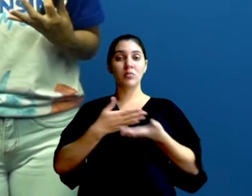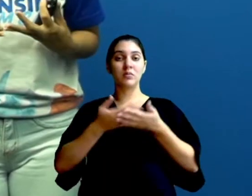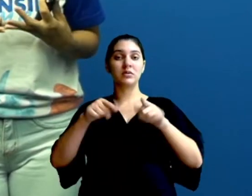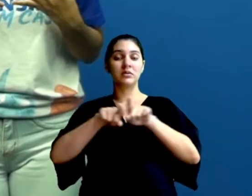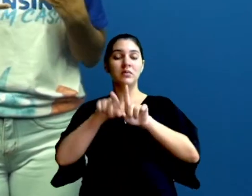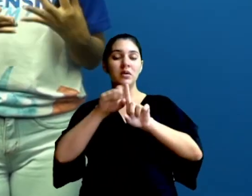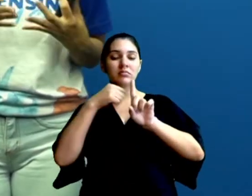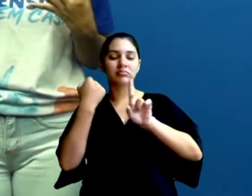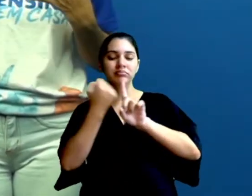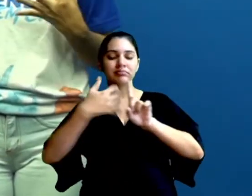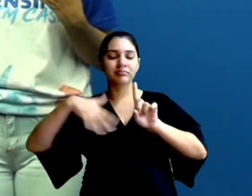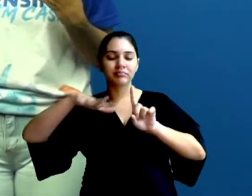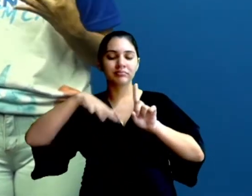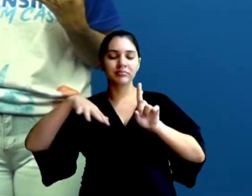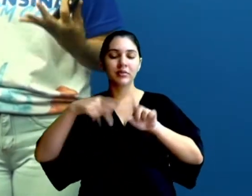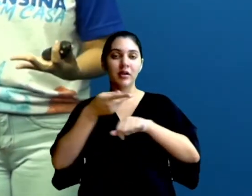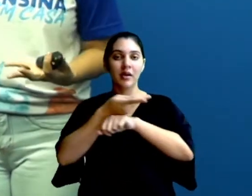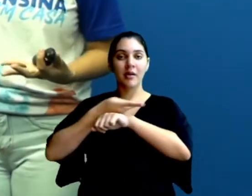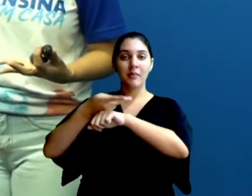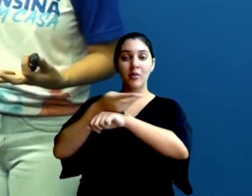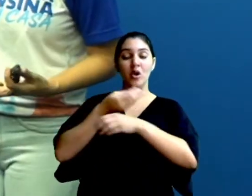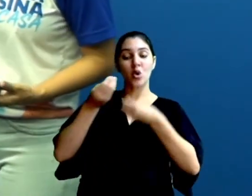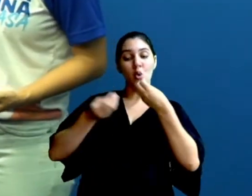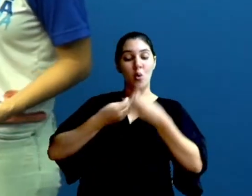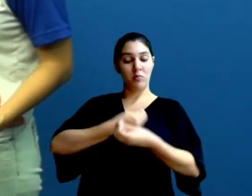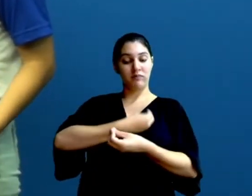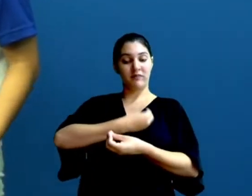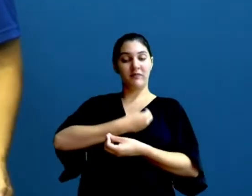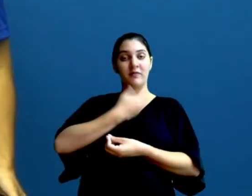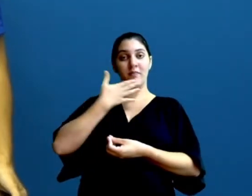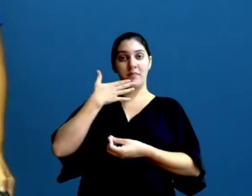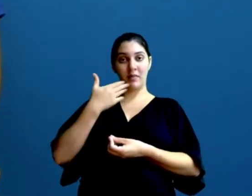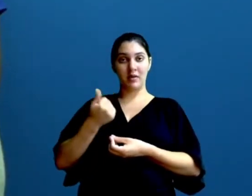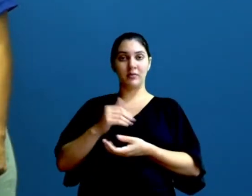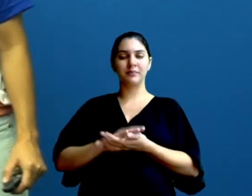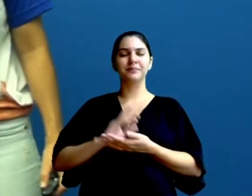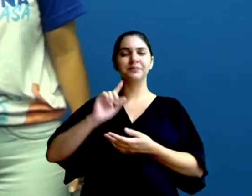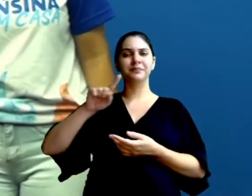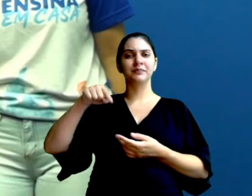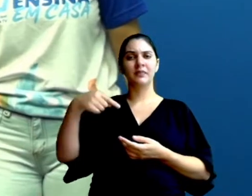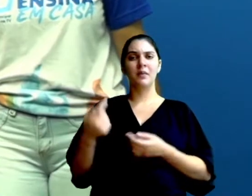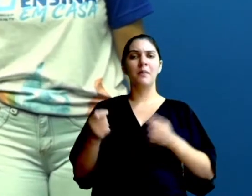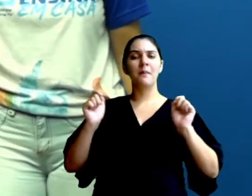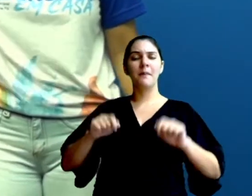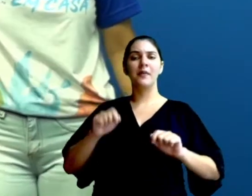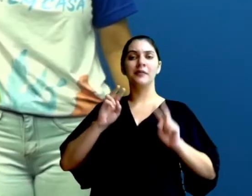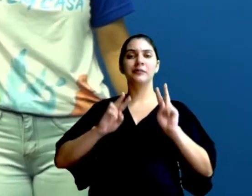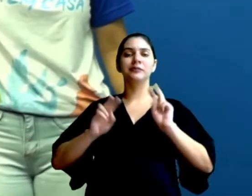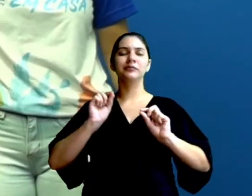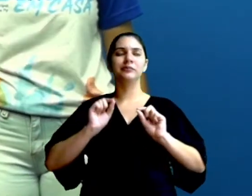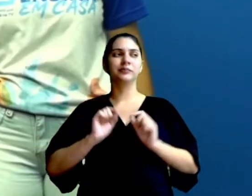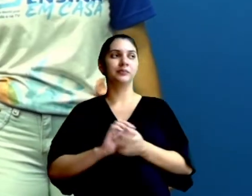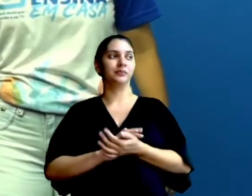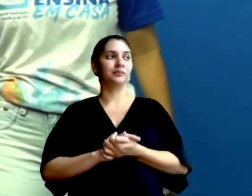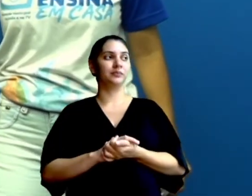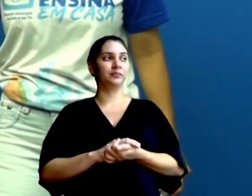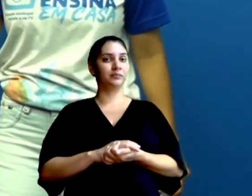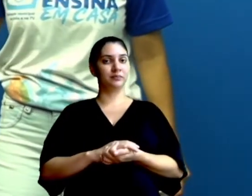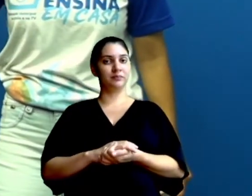a procurar formas de sobrevivência. Então, depois, a gente pode